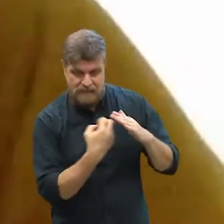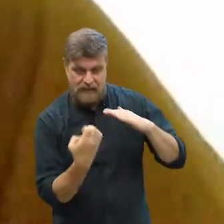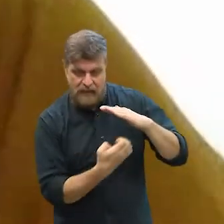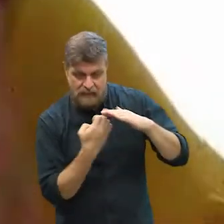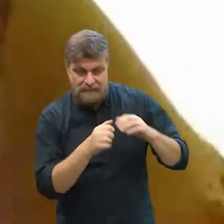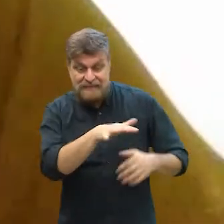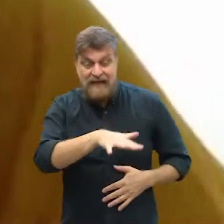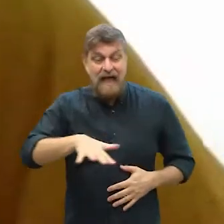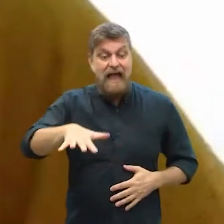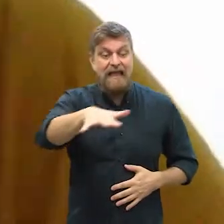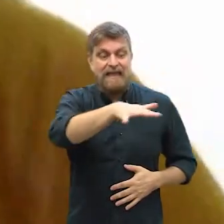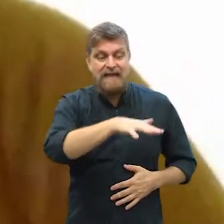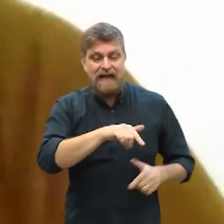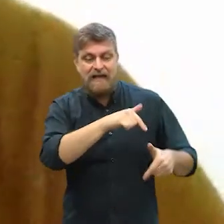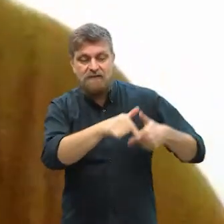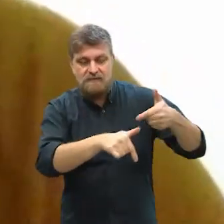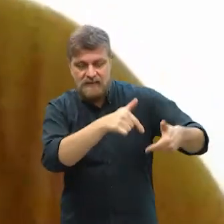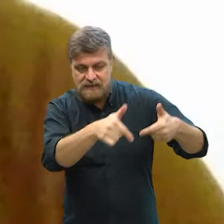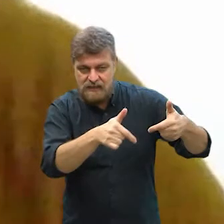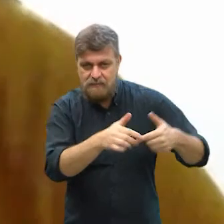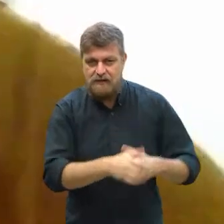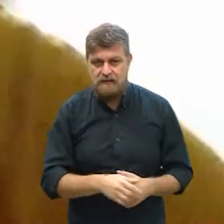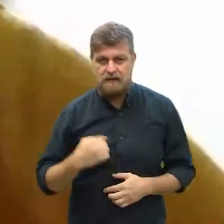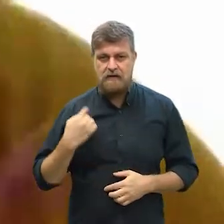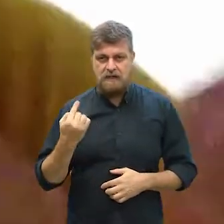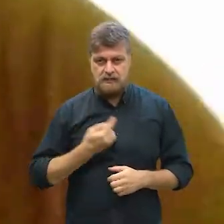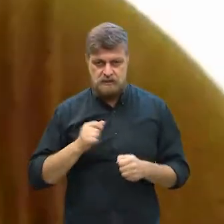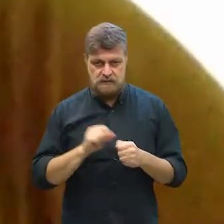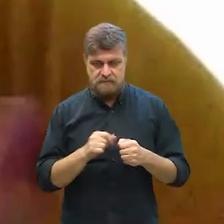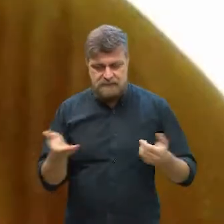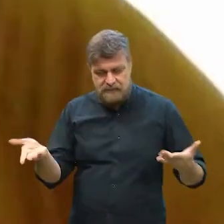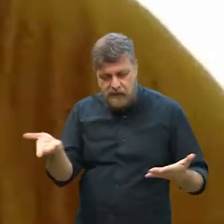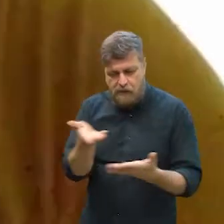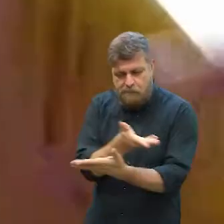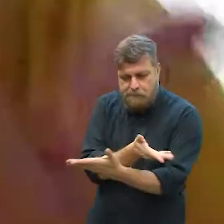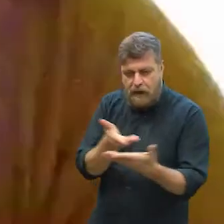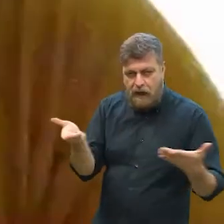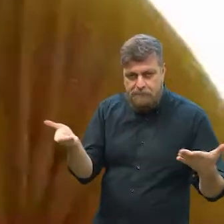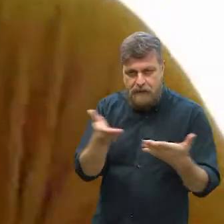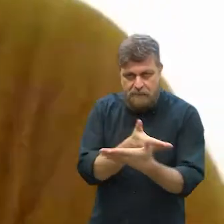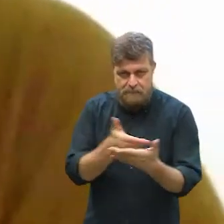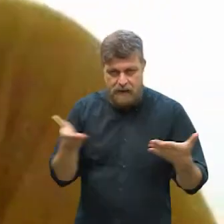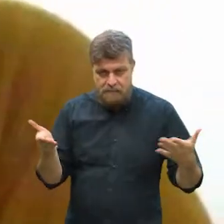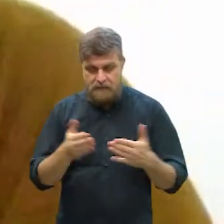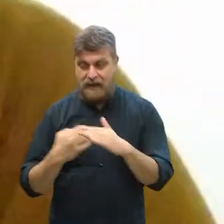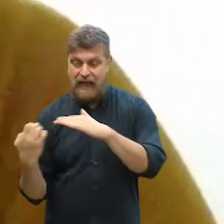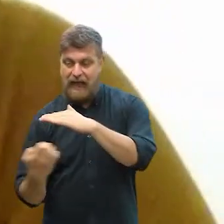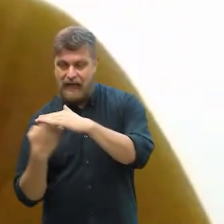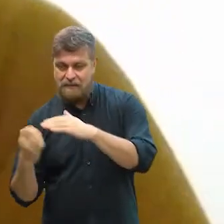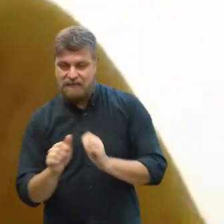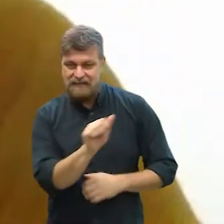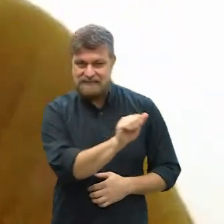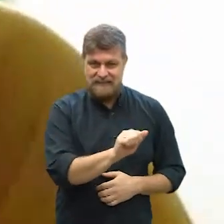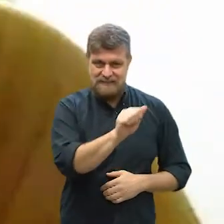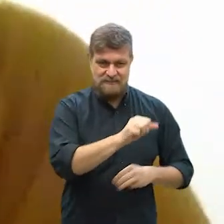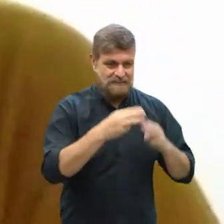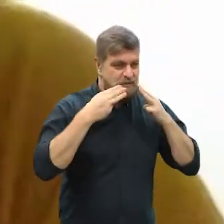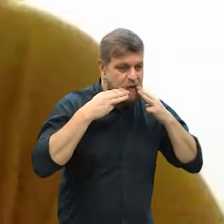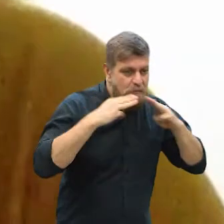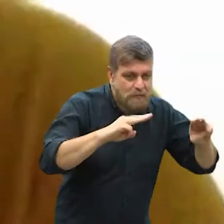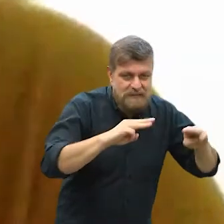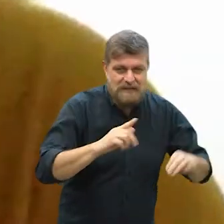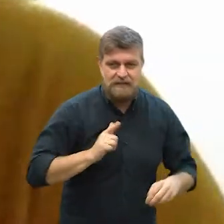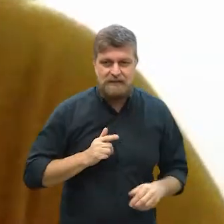negócio, segmento, enfim, que eles querem abrir conversas, a gente faz todo esse processo e gera essas conversas para essas empresas e conduz todo o processo